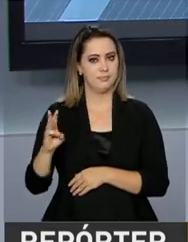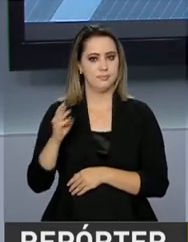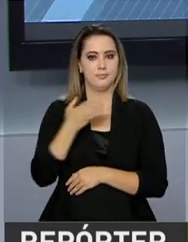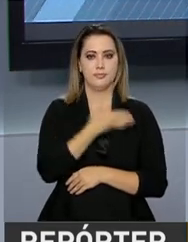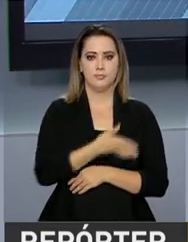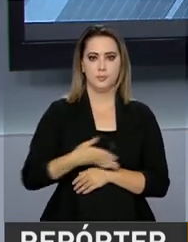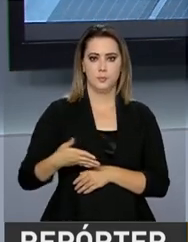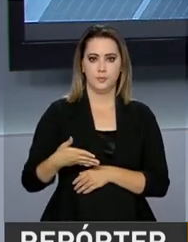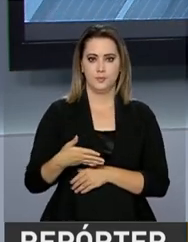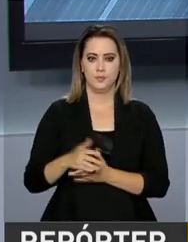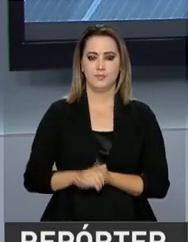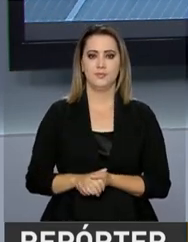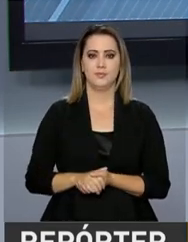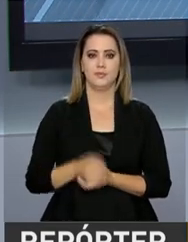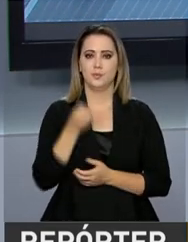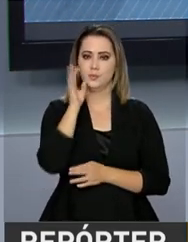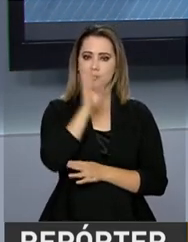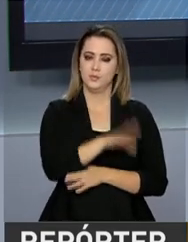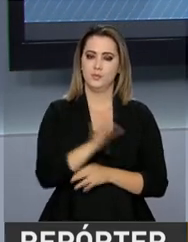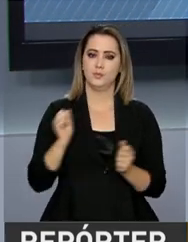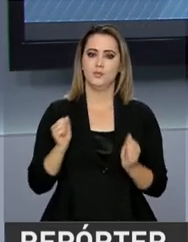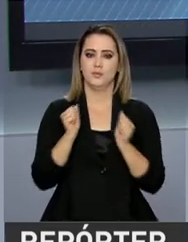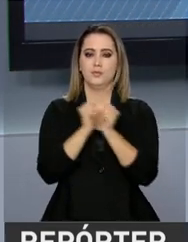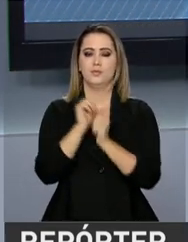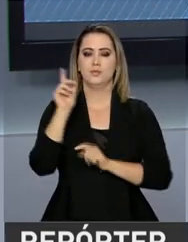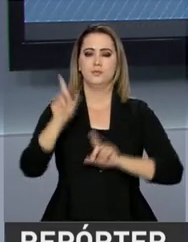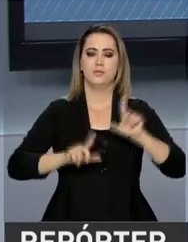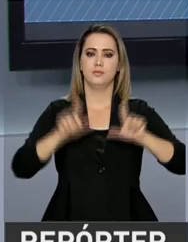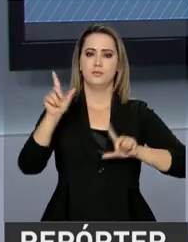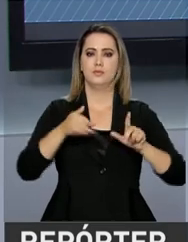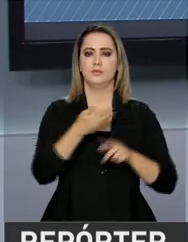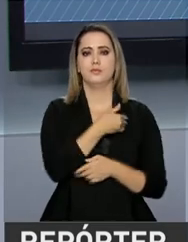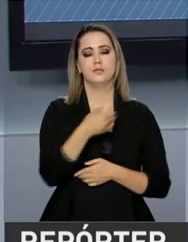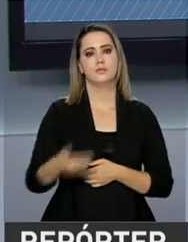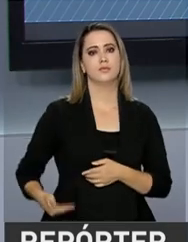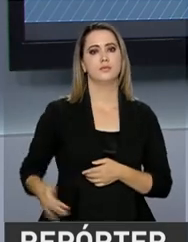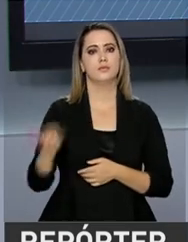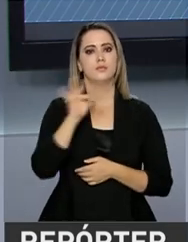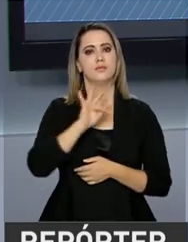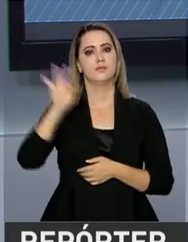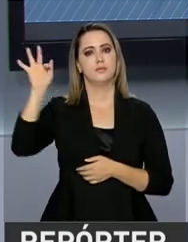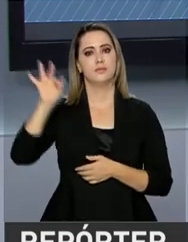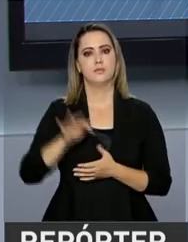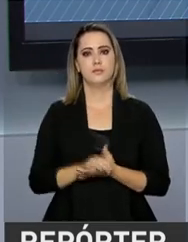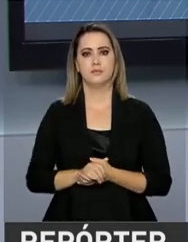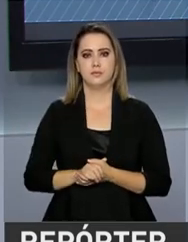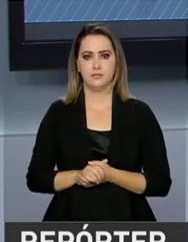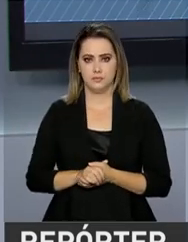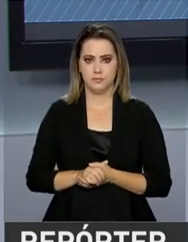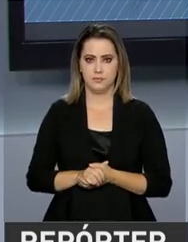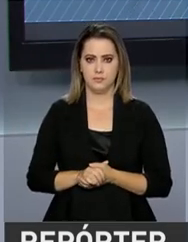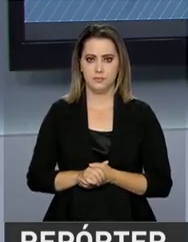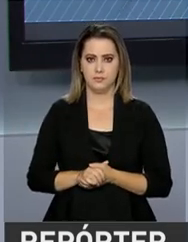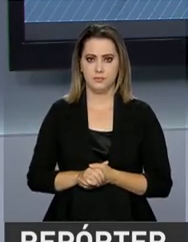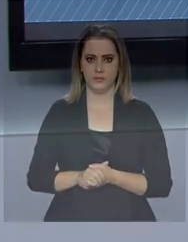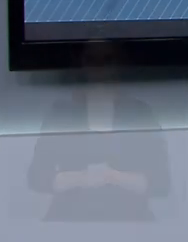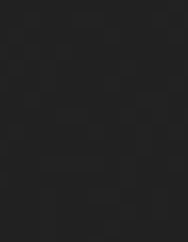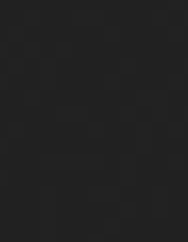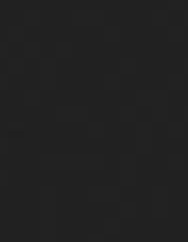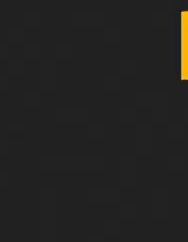nbr na internet uma boa tarde pra você continue com a gente aqui na nbr a tv do governo federal